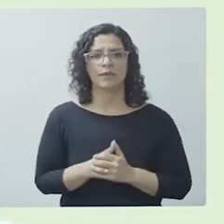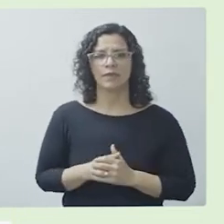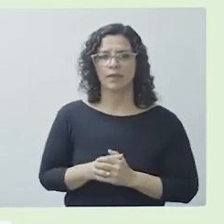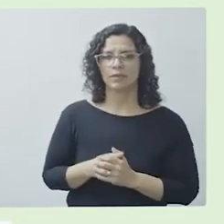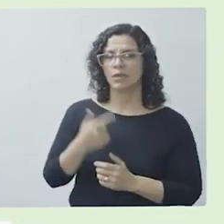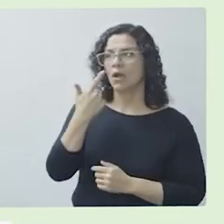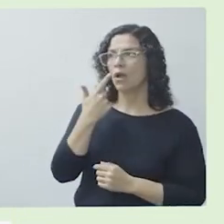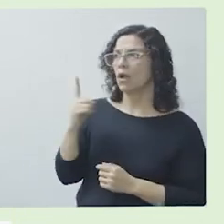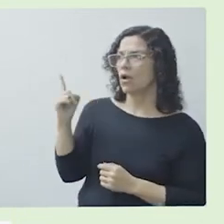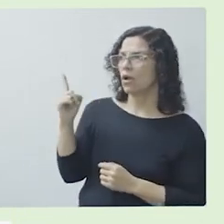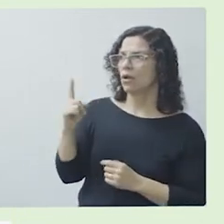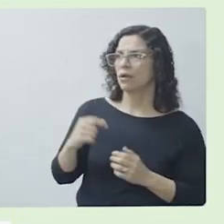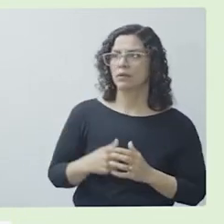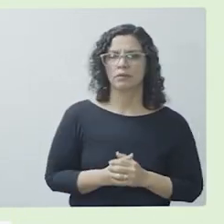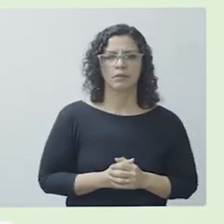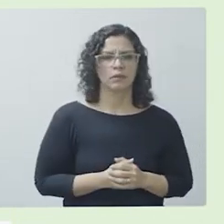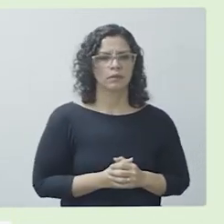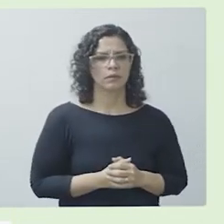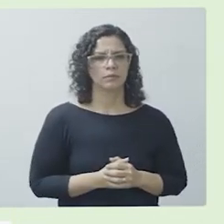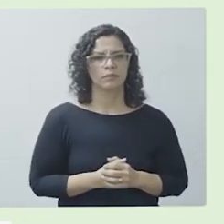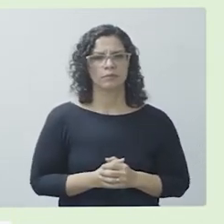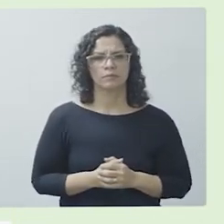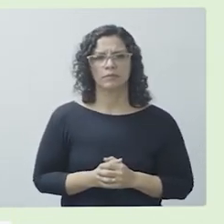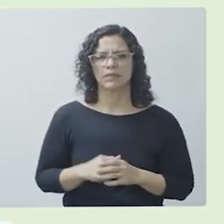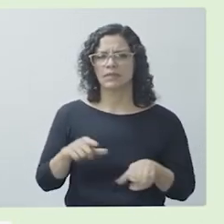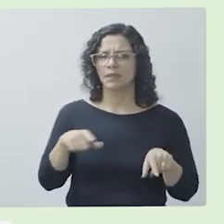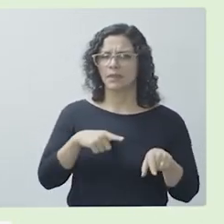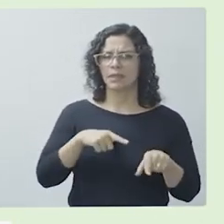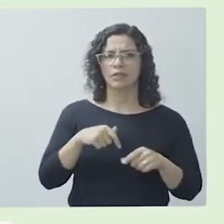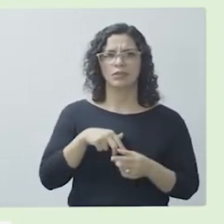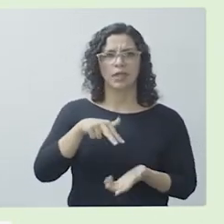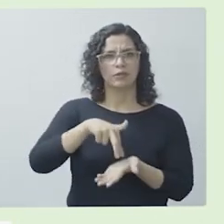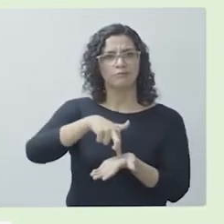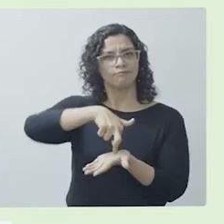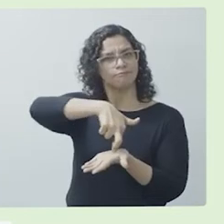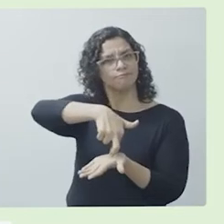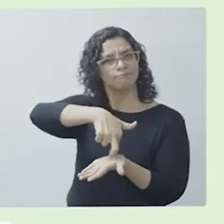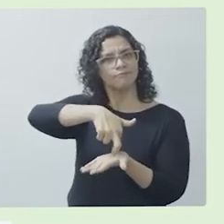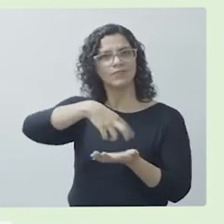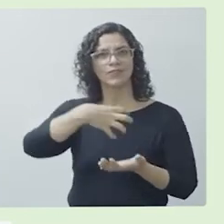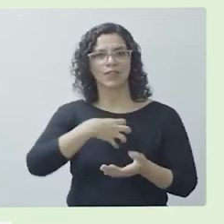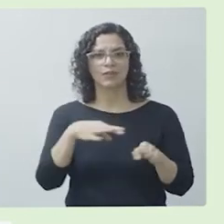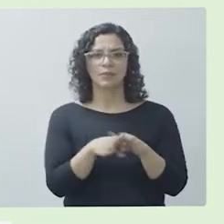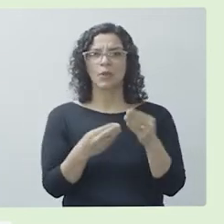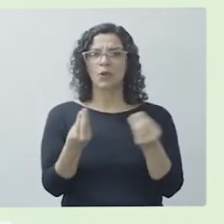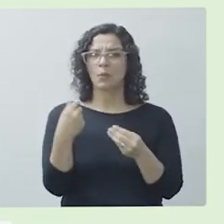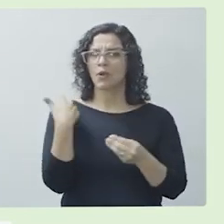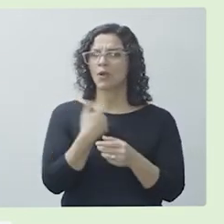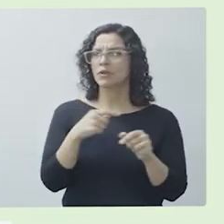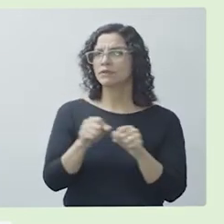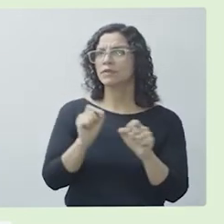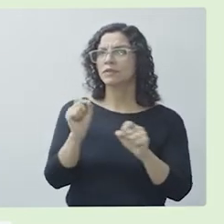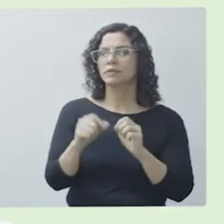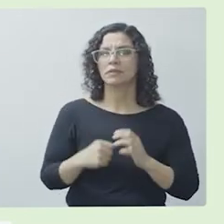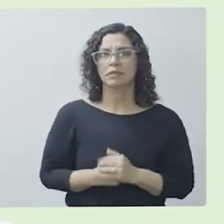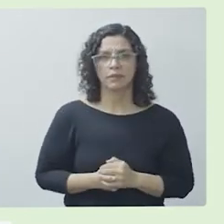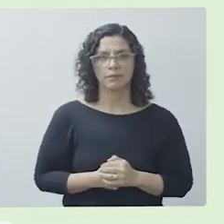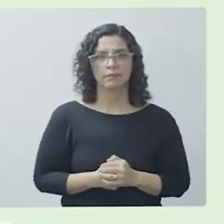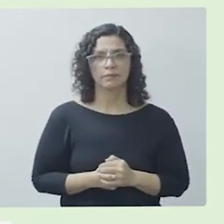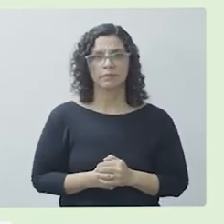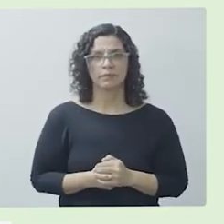posições diferentes, olhem lá. De braços, de pernas. E o que que a gente vai ter que